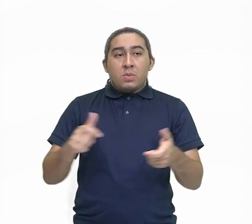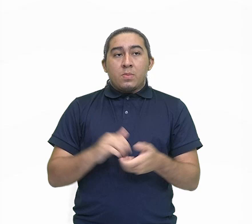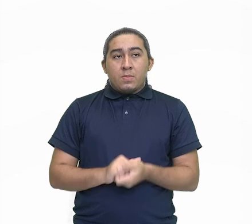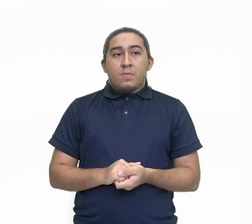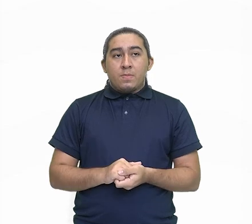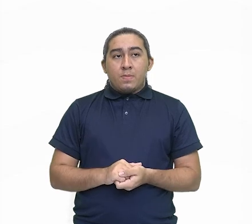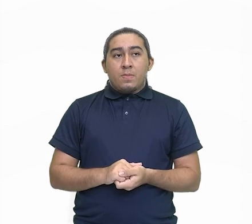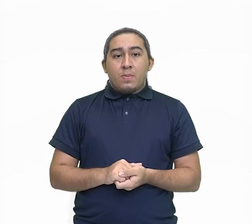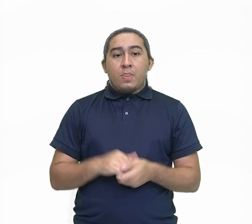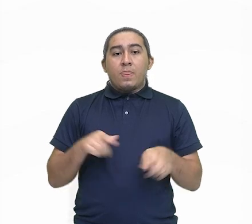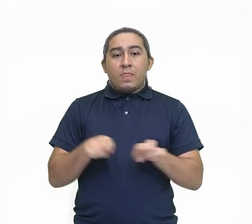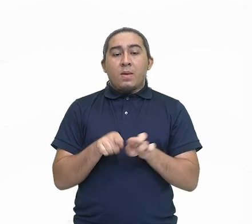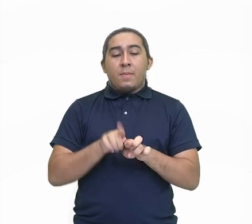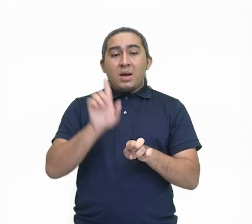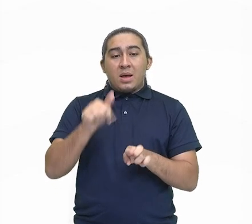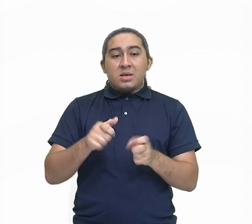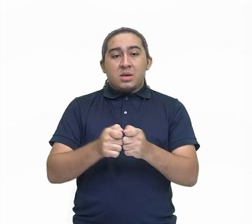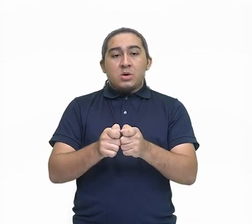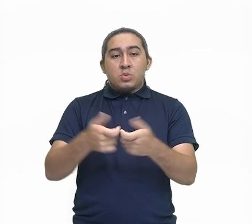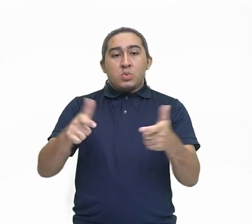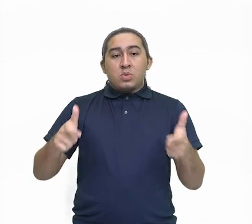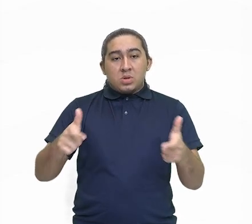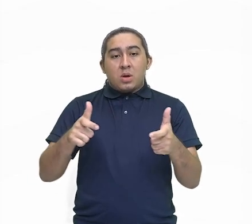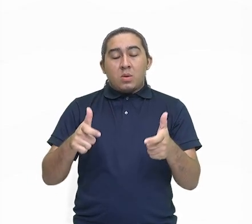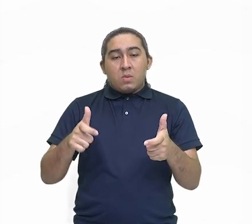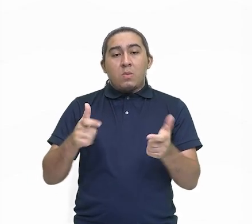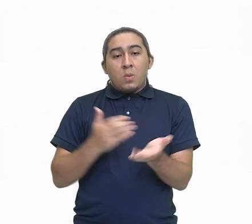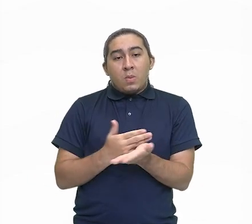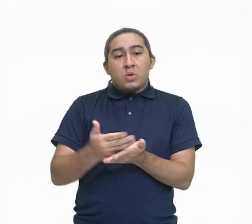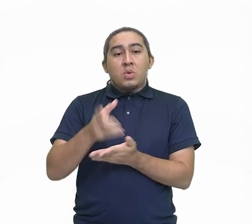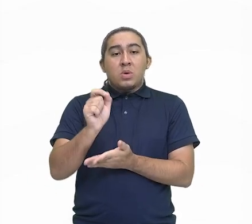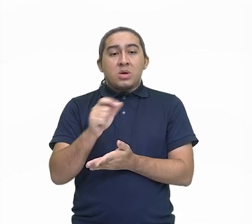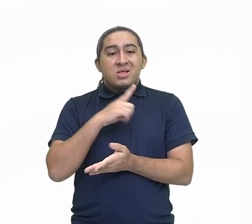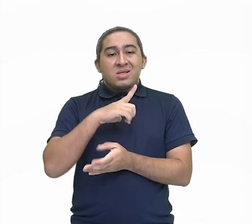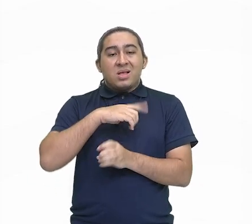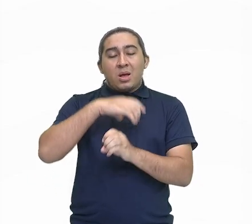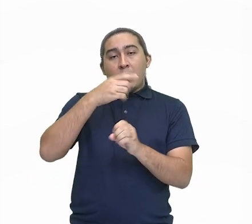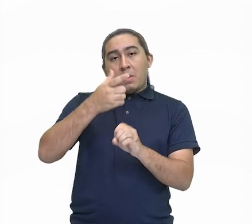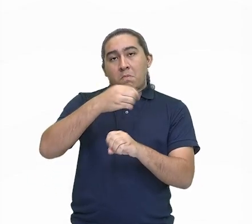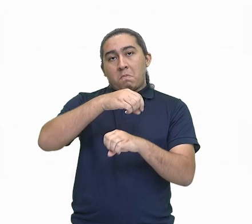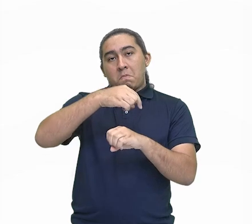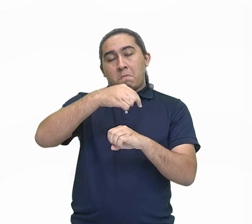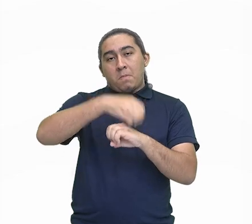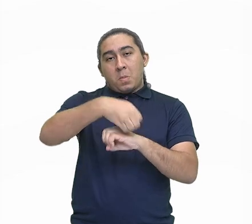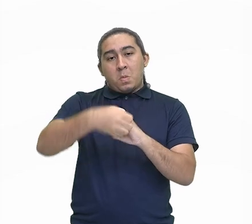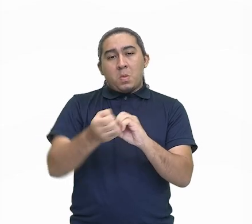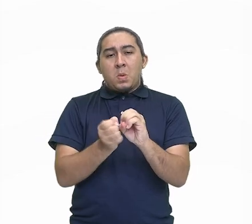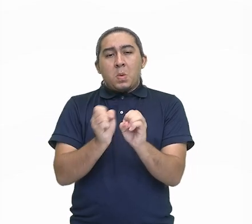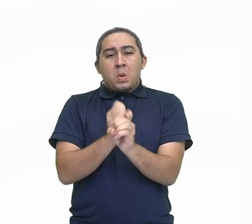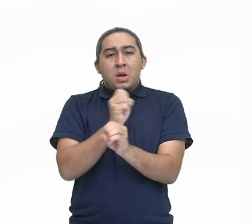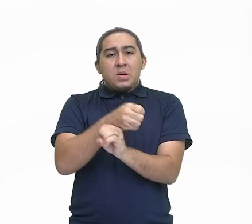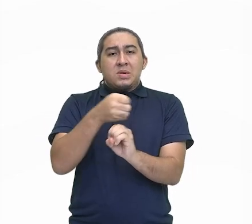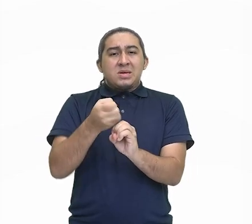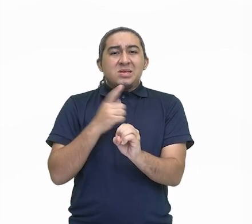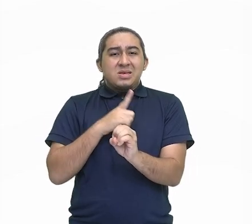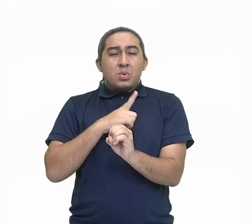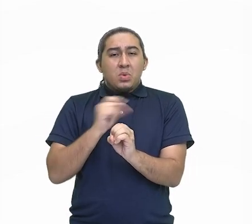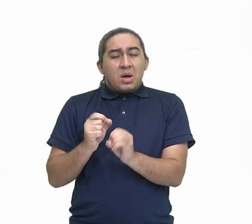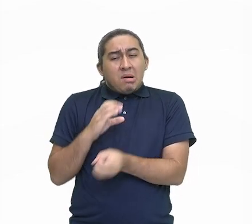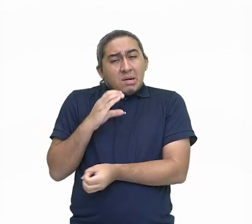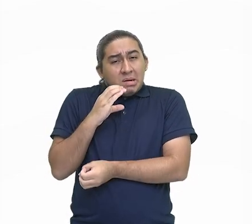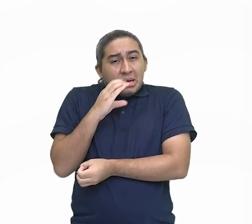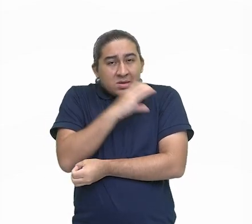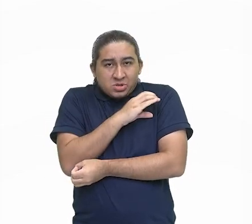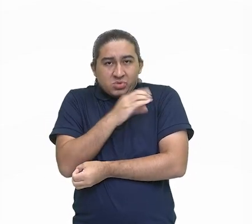essa explosão, ele partiu de uma partícula muito densa e extremamente quente. Imagina